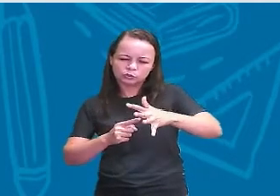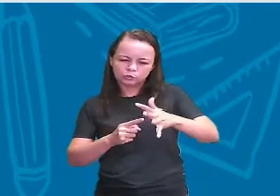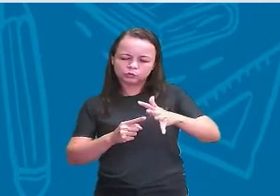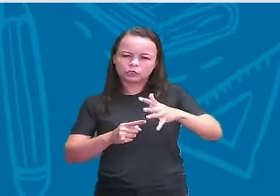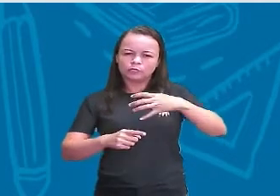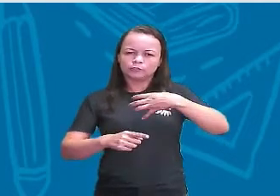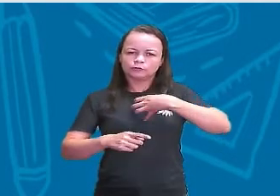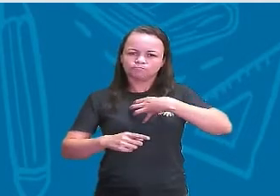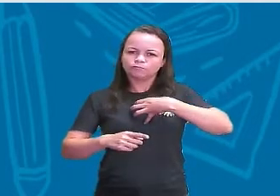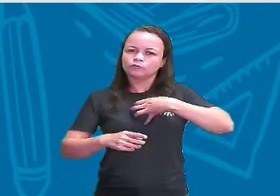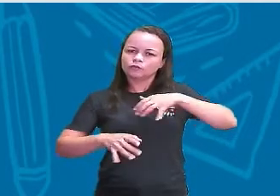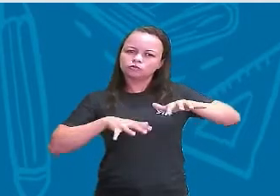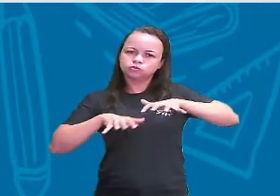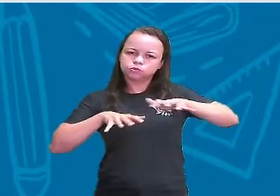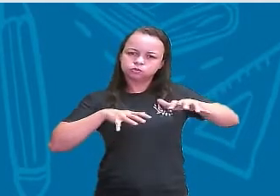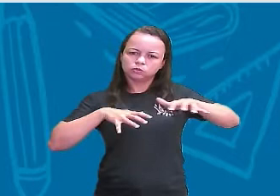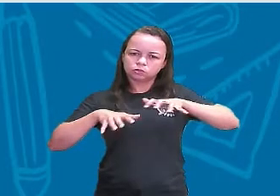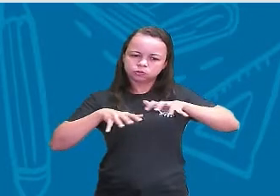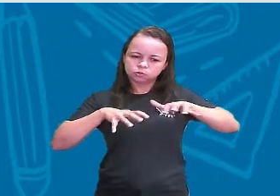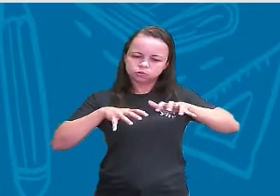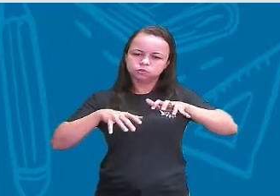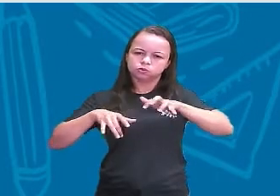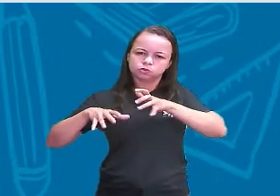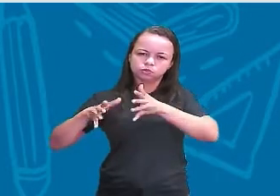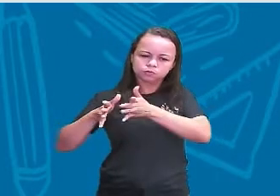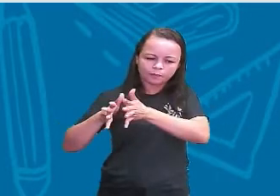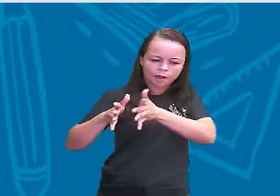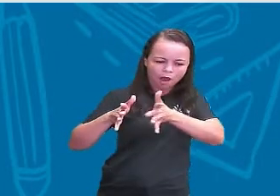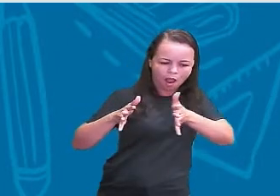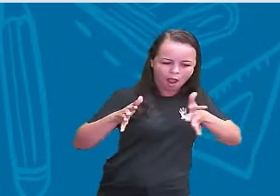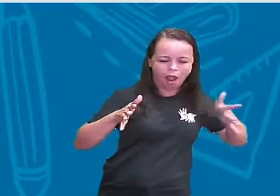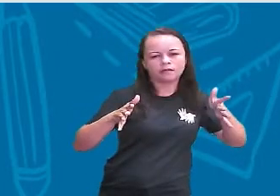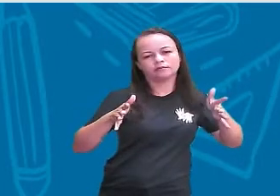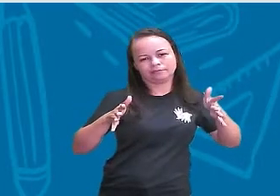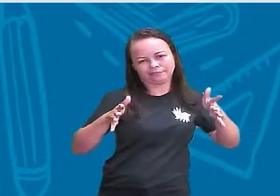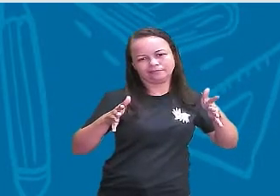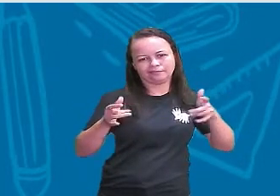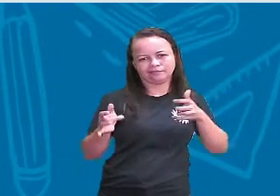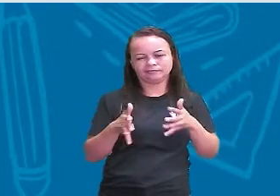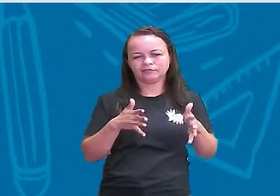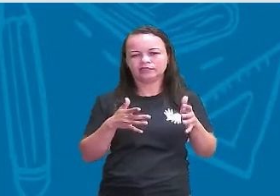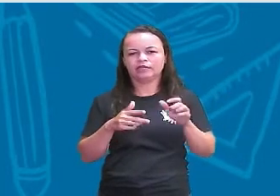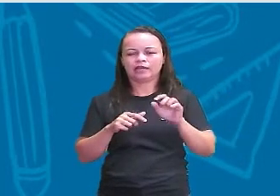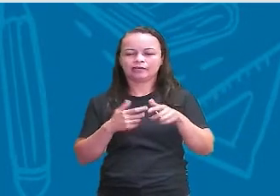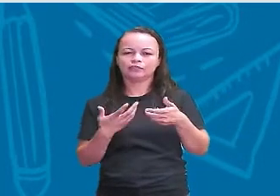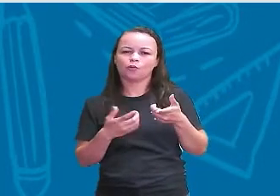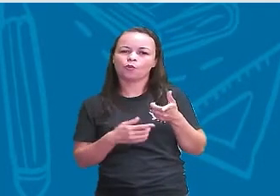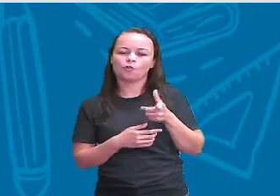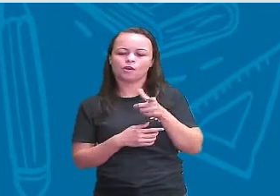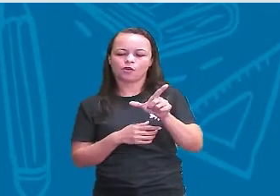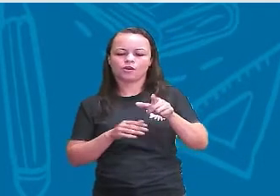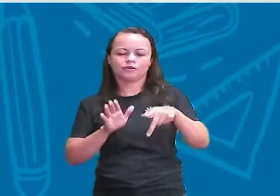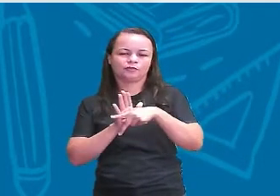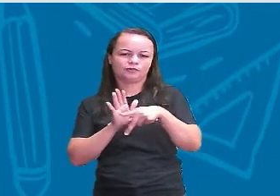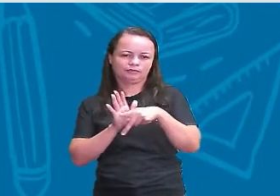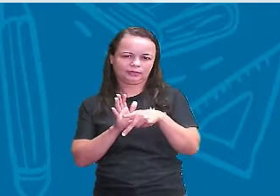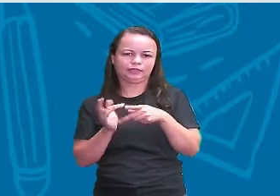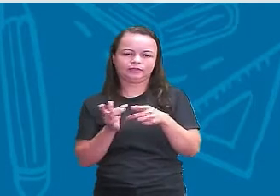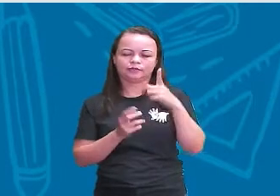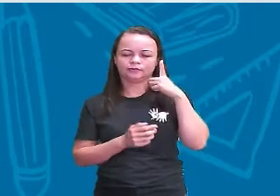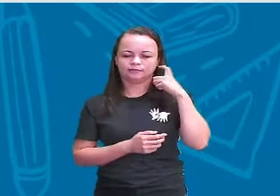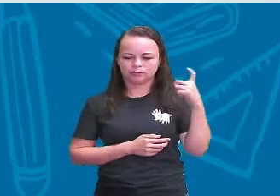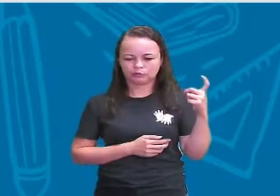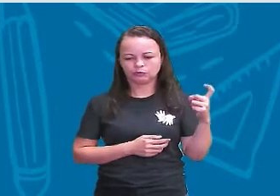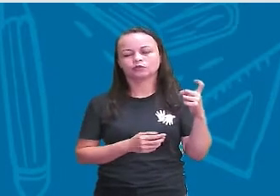aquele som ele é mais duradouro, ele é mais prolongado. Então essa seria uma outra propriedade que o